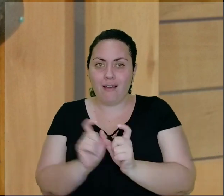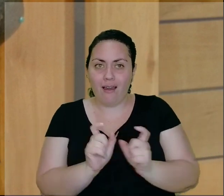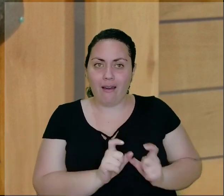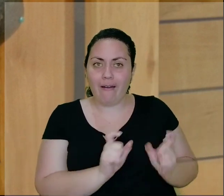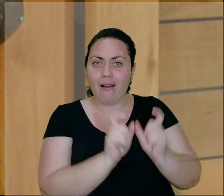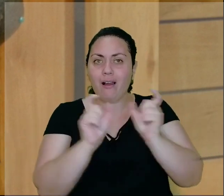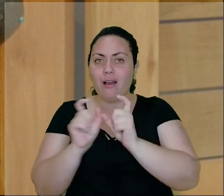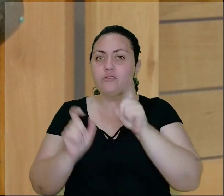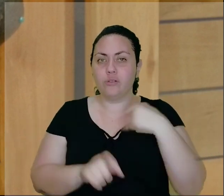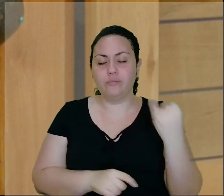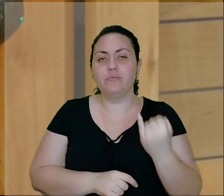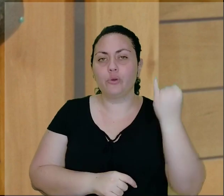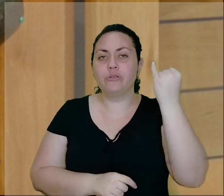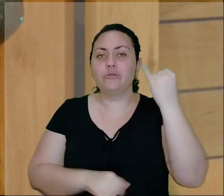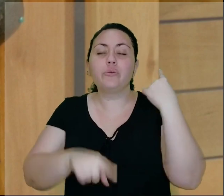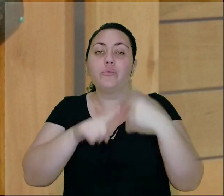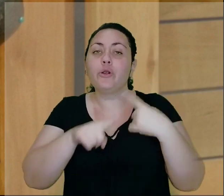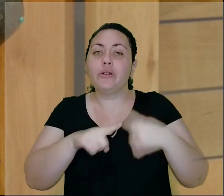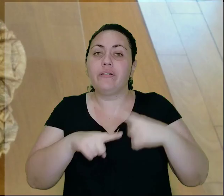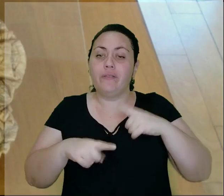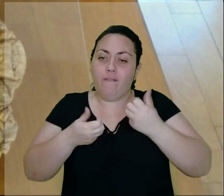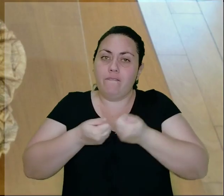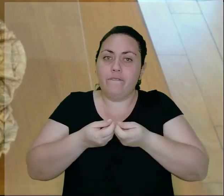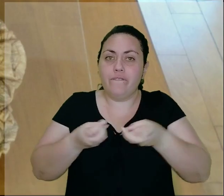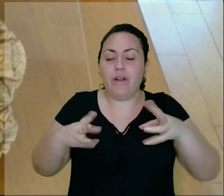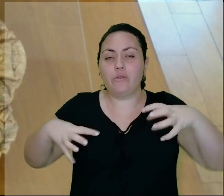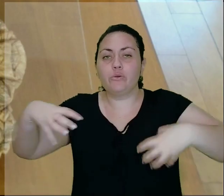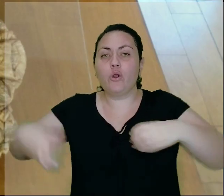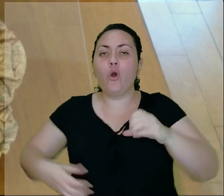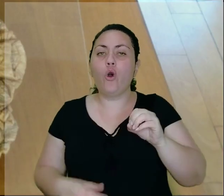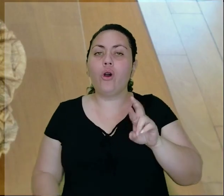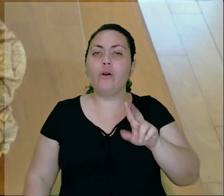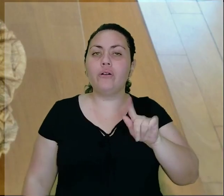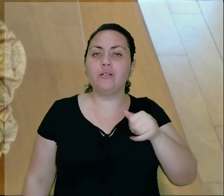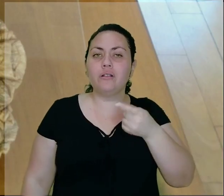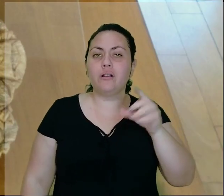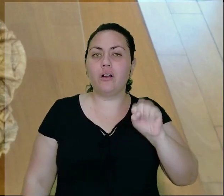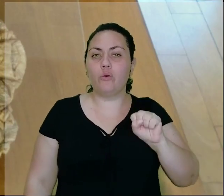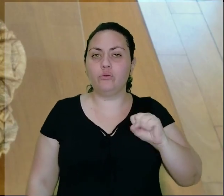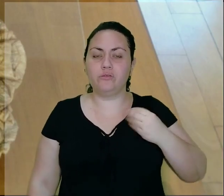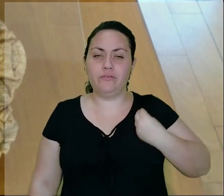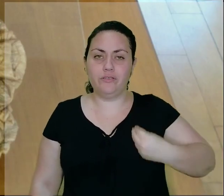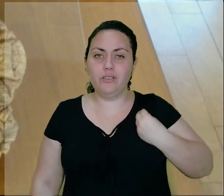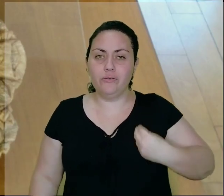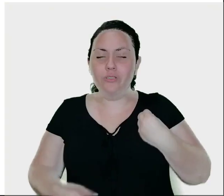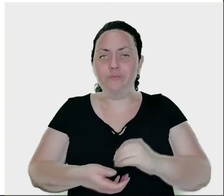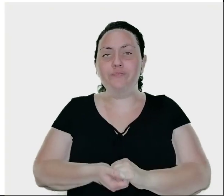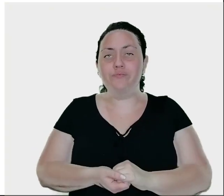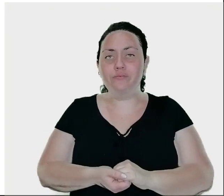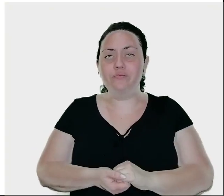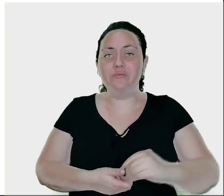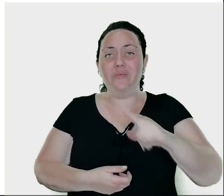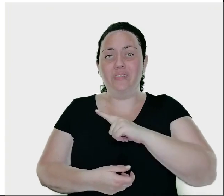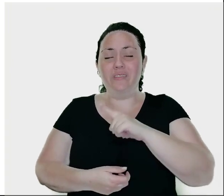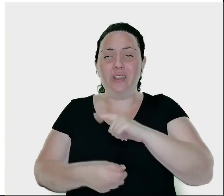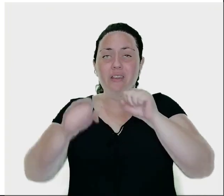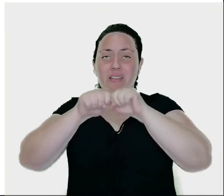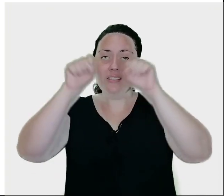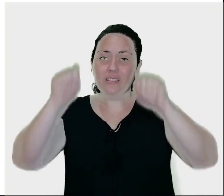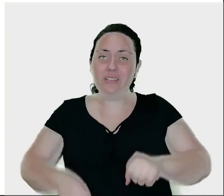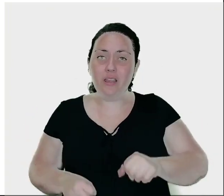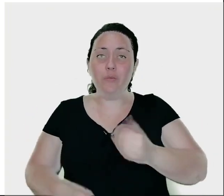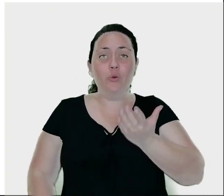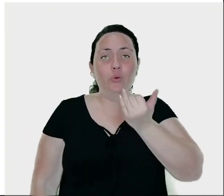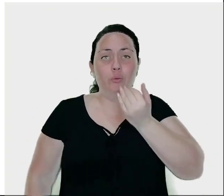faz particularmente necessário, devido à grande quantidade de órgãos existentes. O sistema digestório